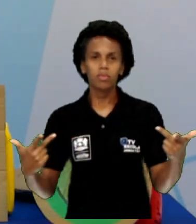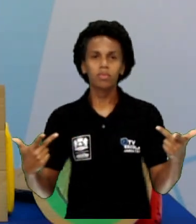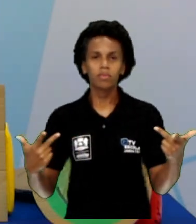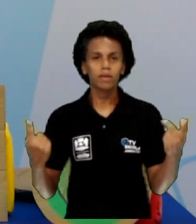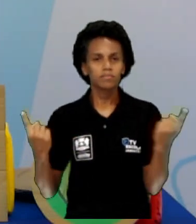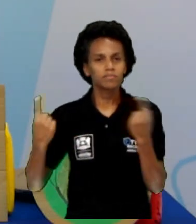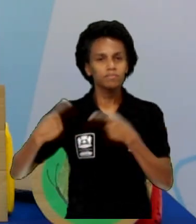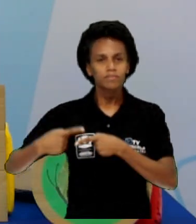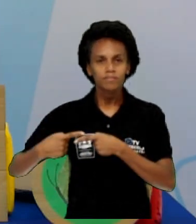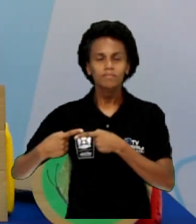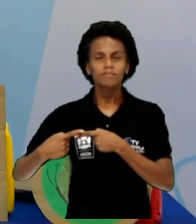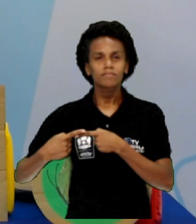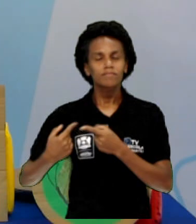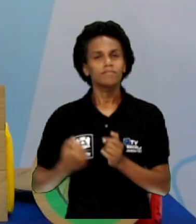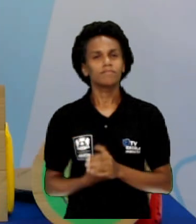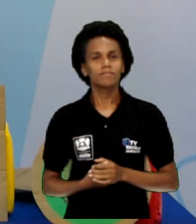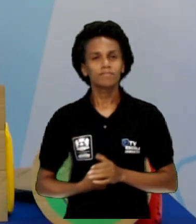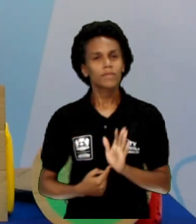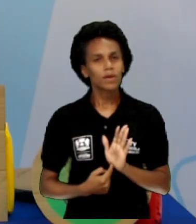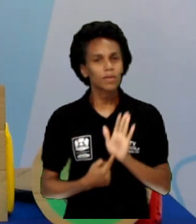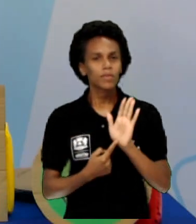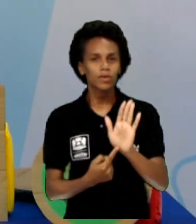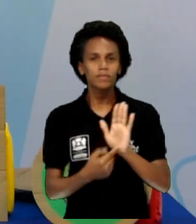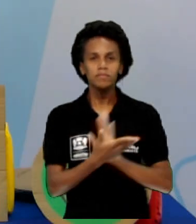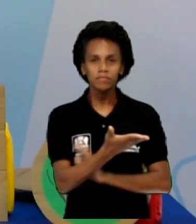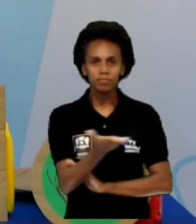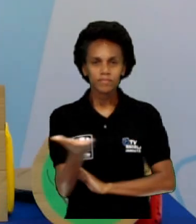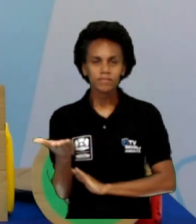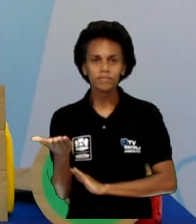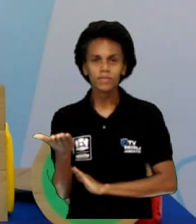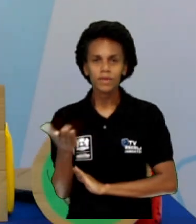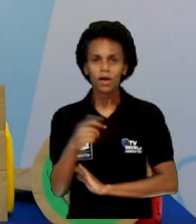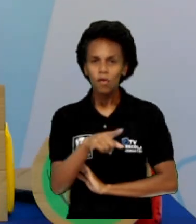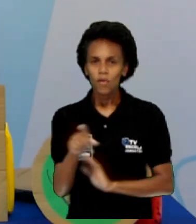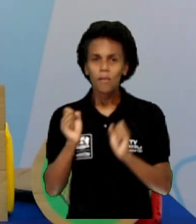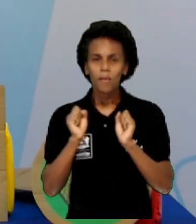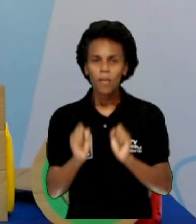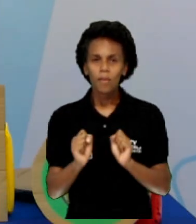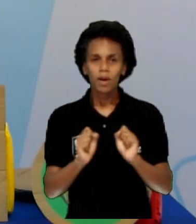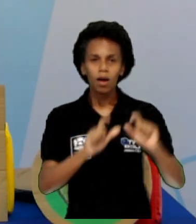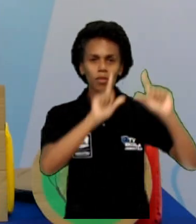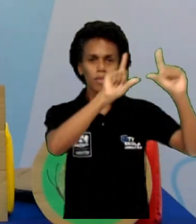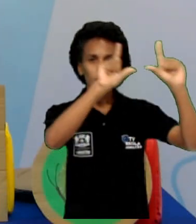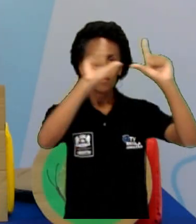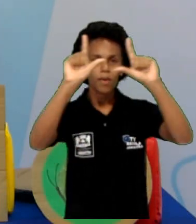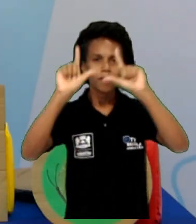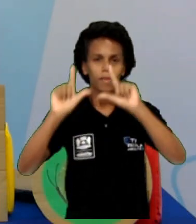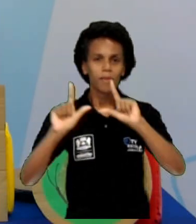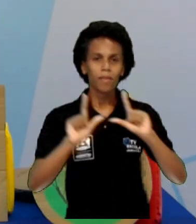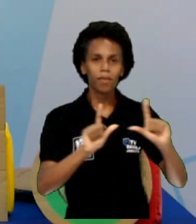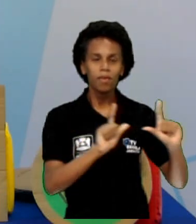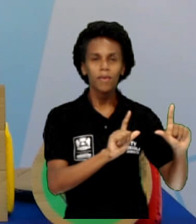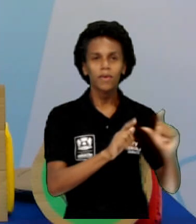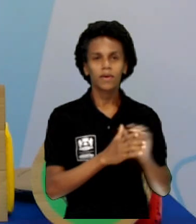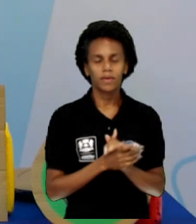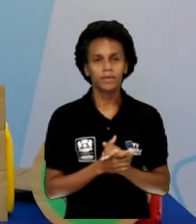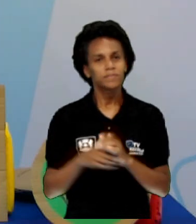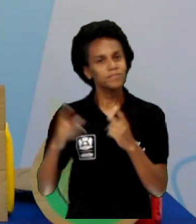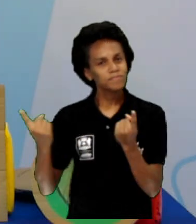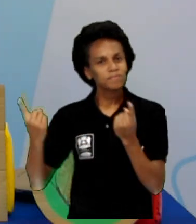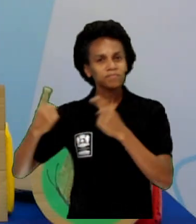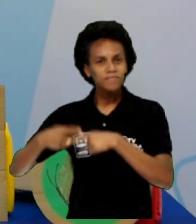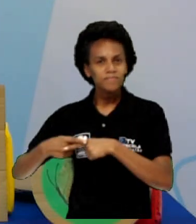desafios que eu fui deixando para vocês. Então, vocês podem pegar os trabalhos de vocês e fazer uma moldura para cada um. Então, fica o desafio, produzam aí